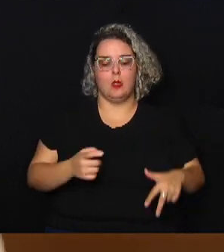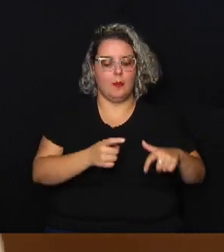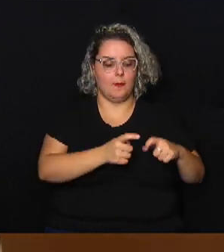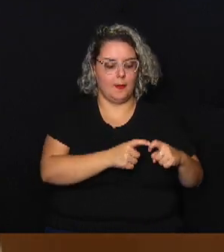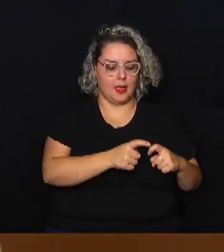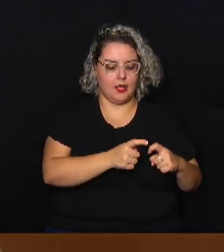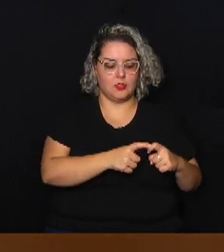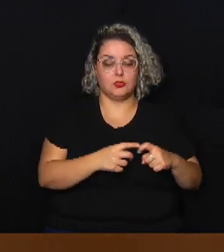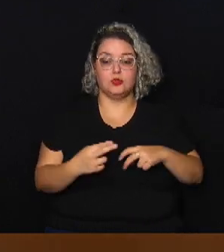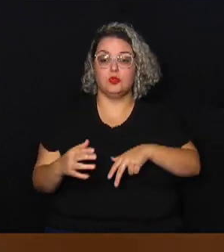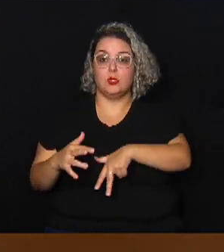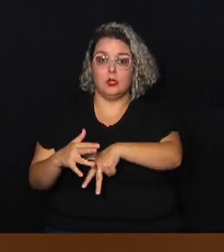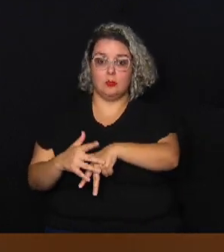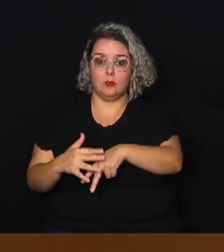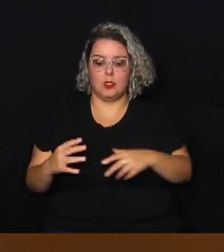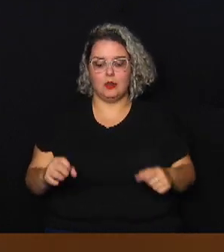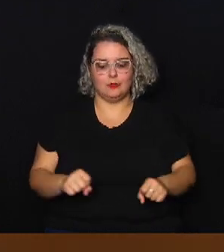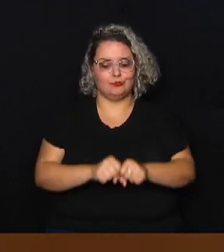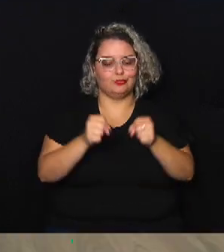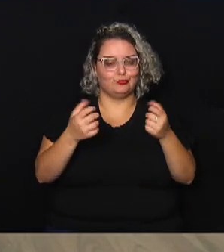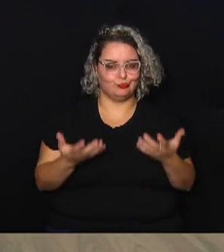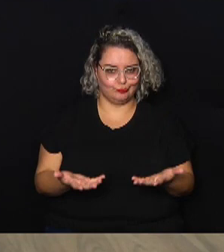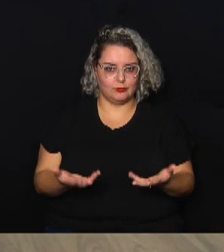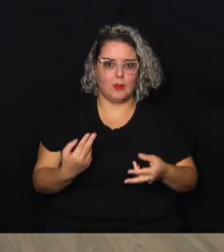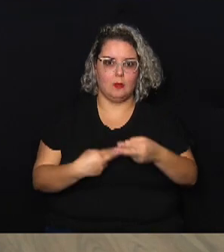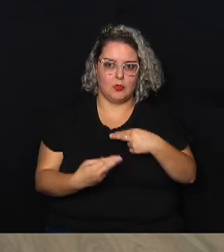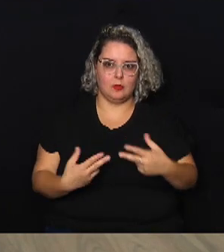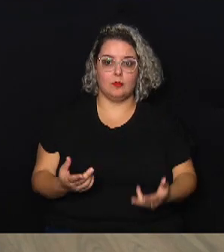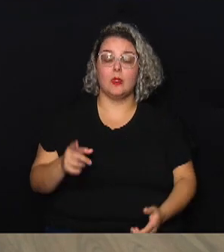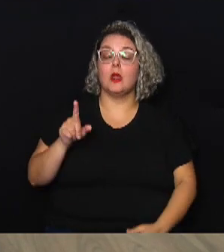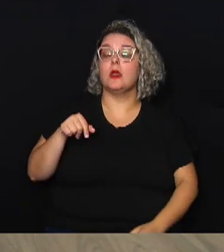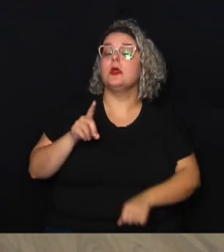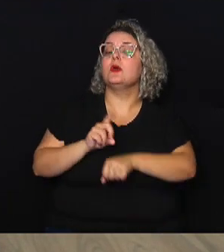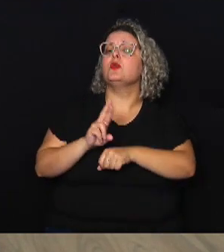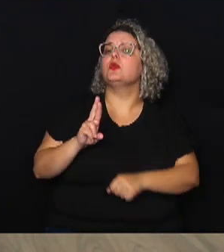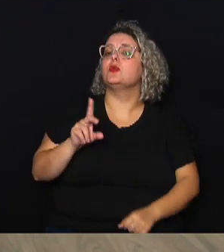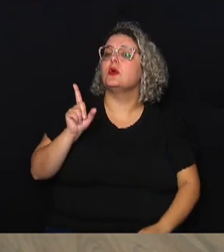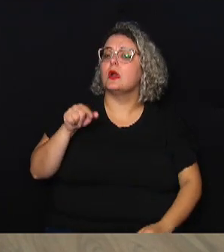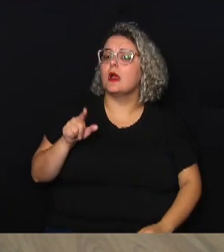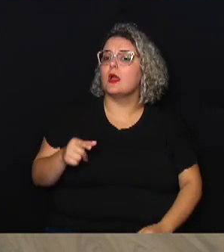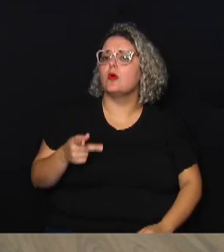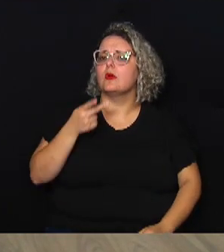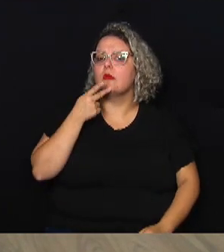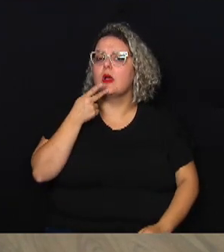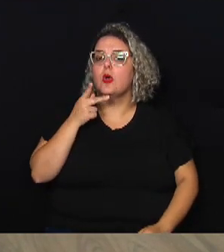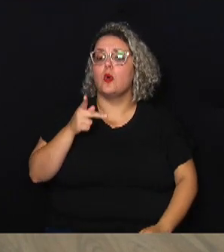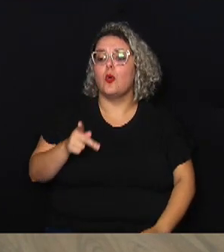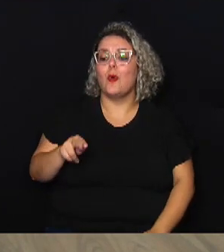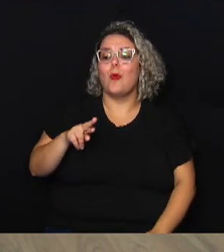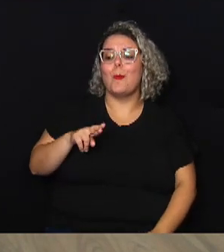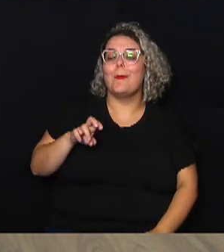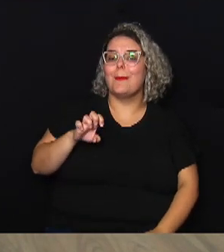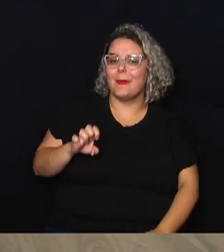e paciente ele é rompido. Doutor, é aí que entra então o pré-operatório, a conversa,